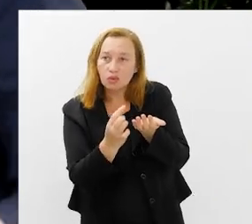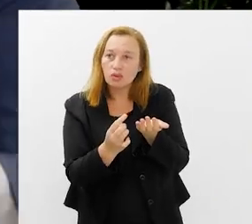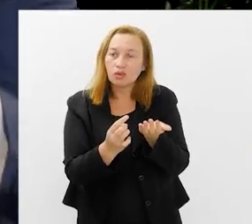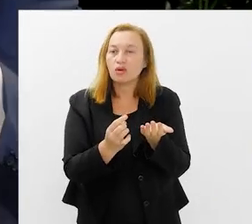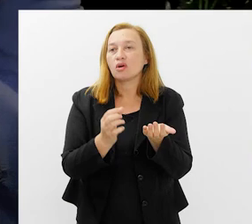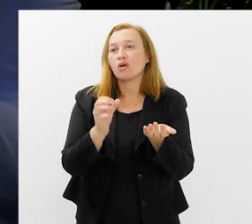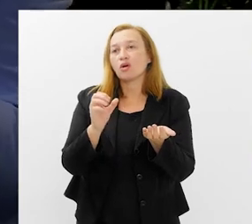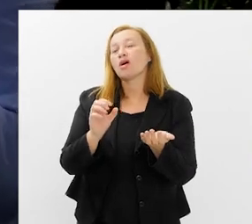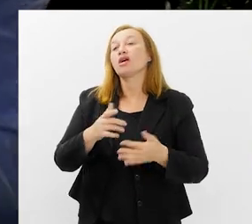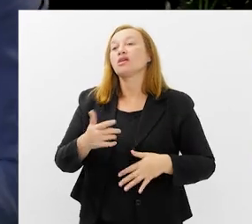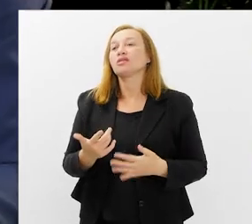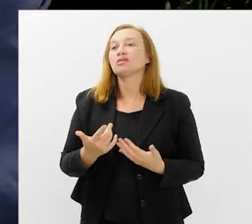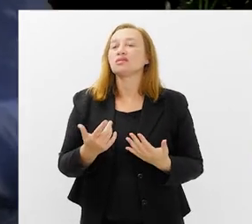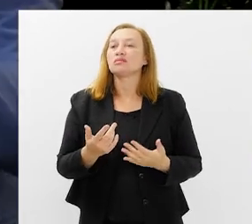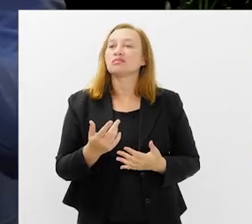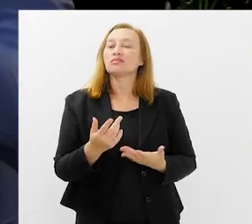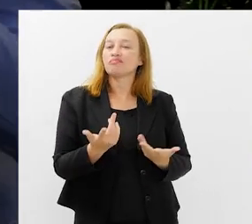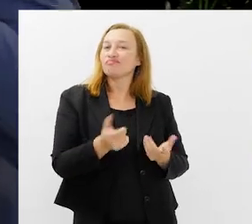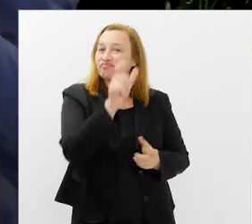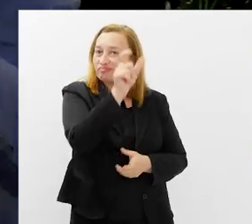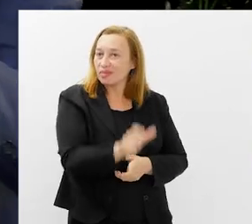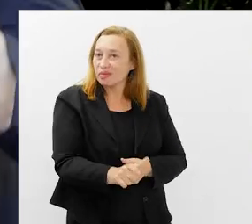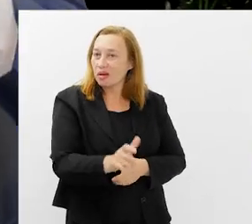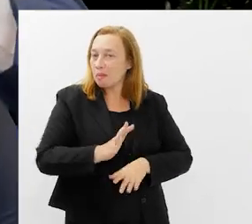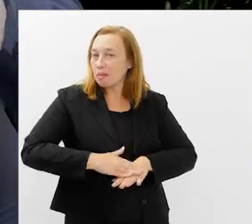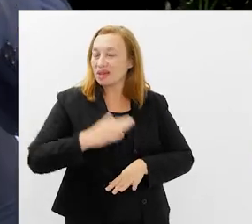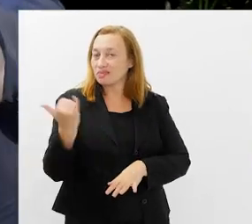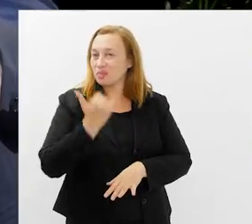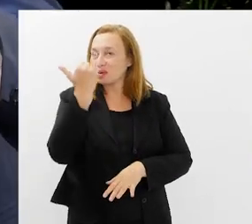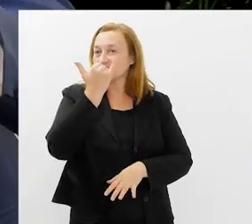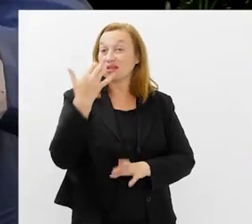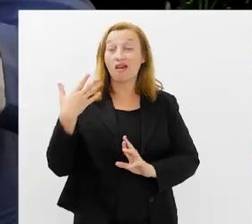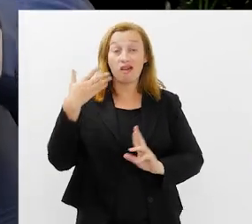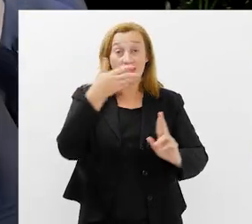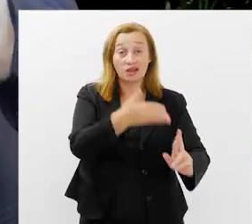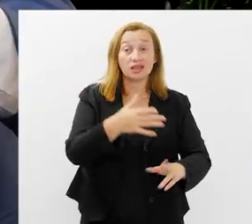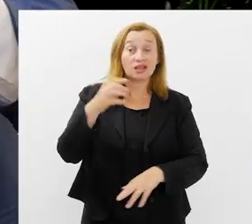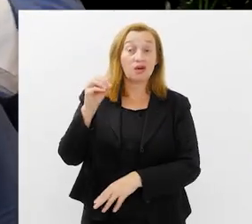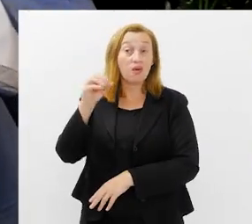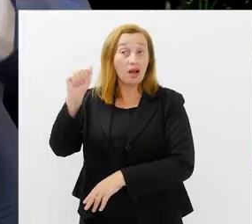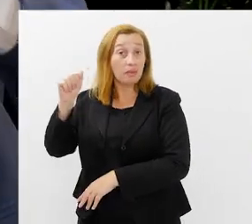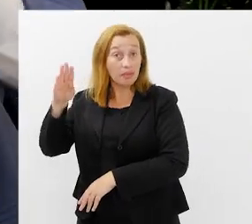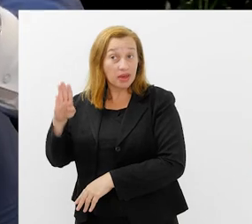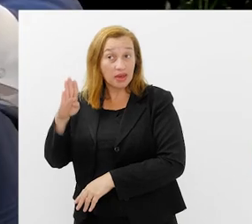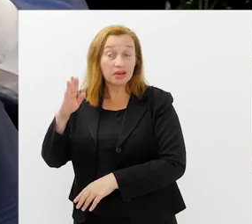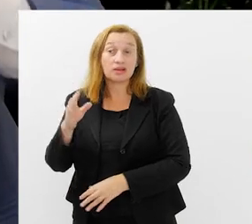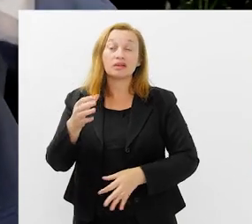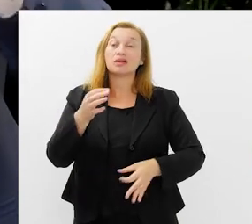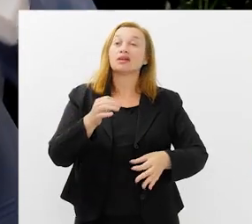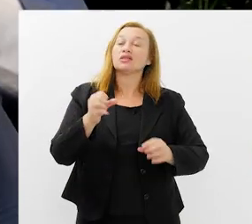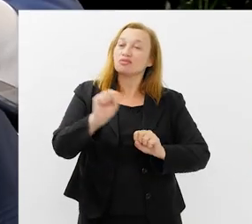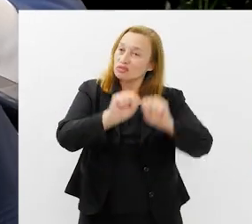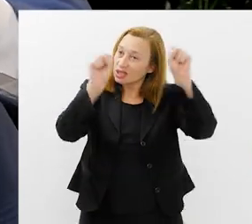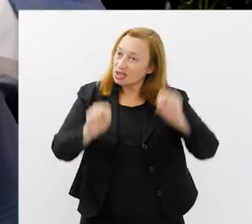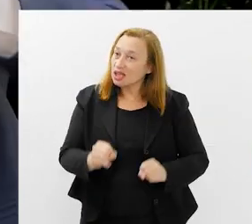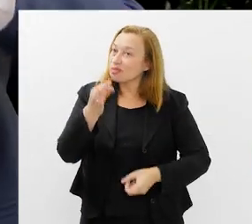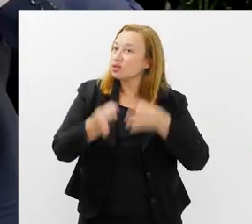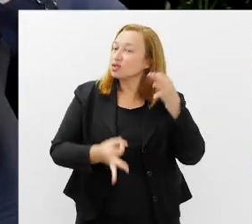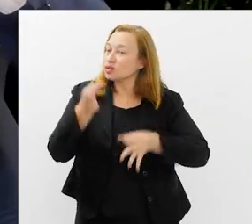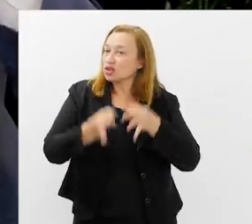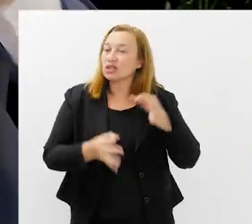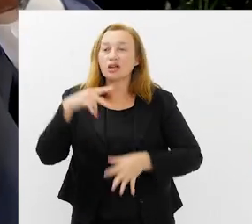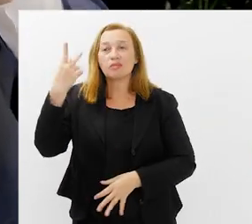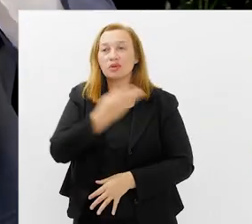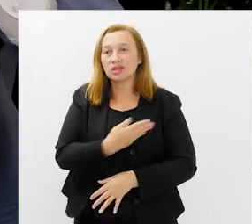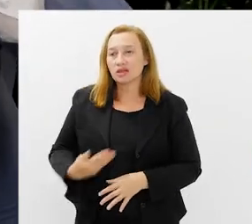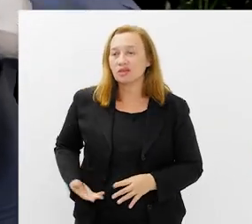aqui nada mais, nada menos que uma das figuras mais expoentes, referência na advocacia, no sistema de justiça,